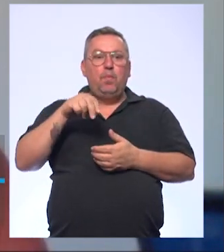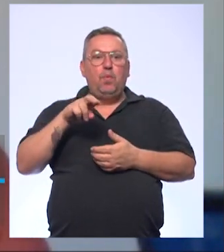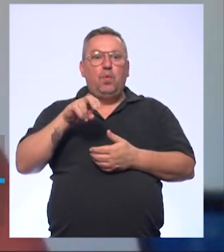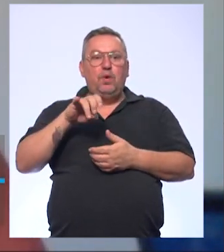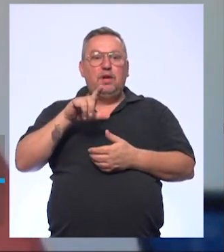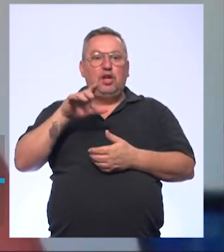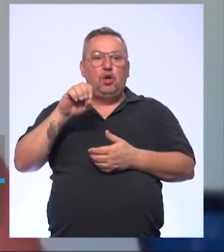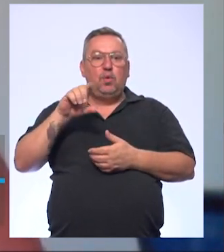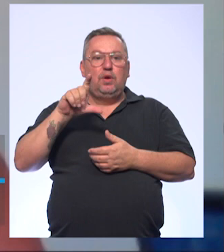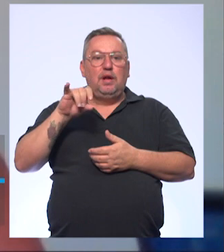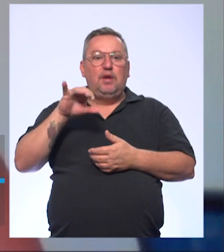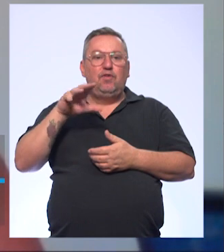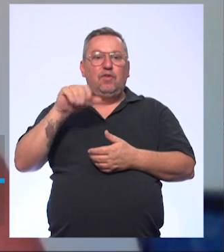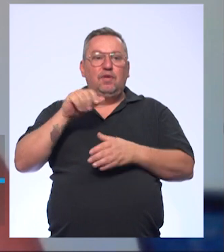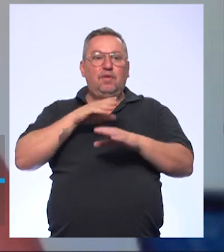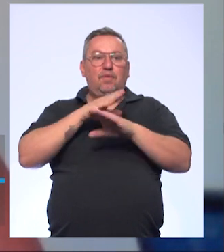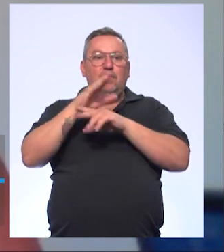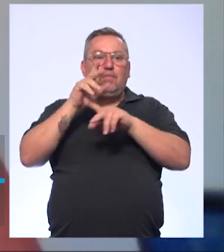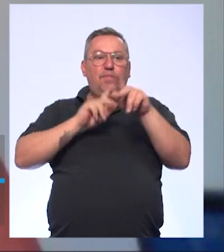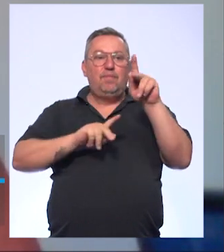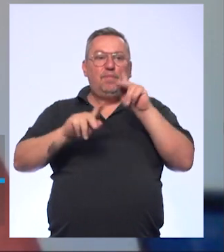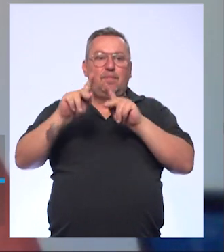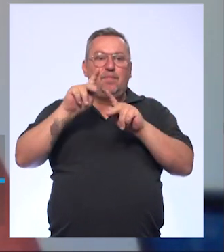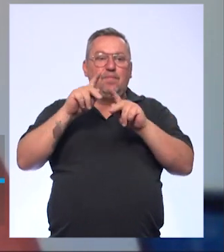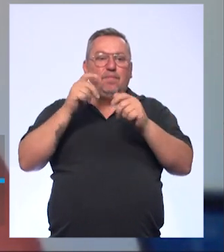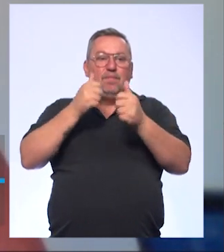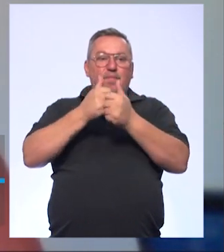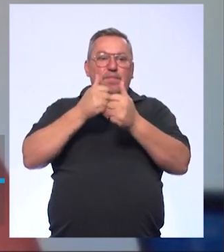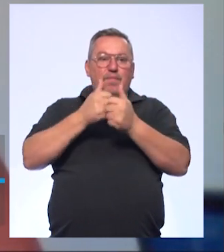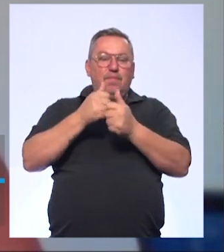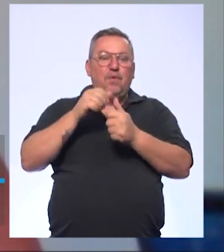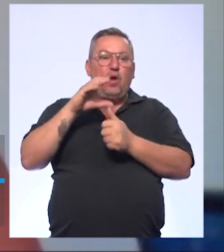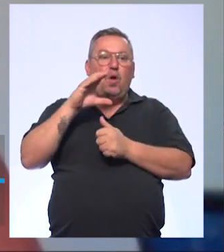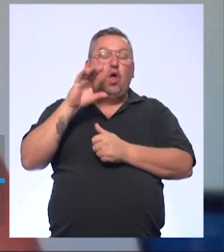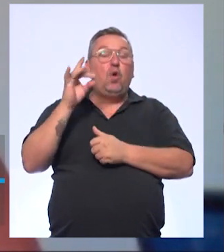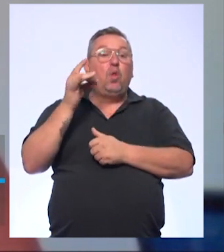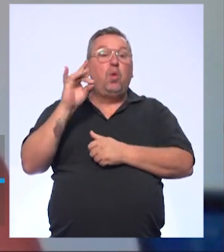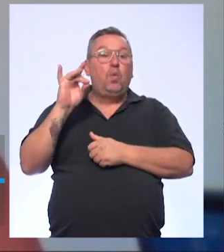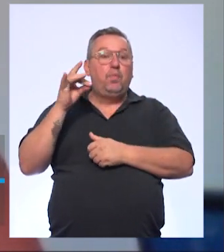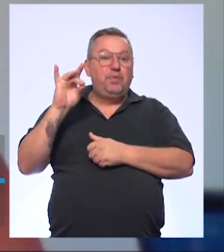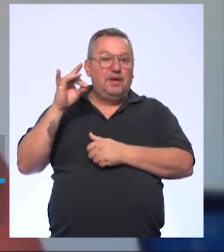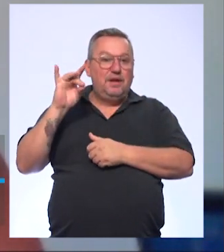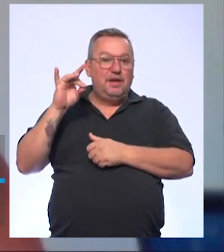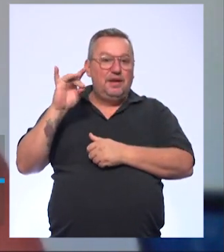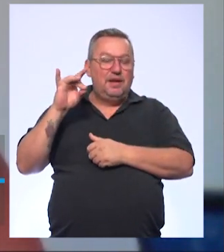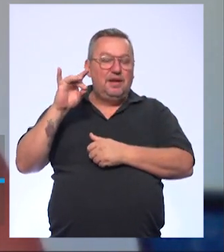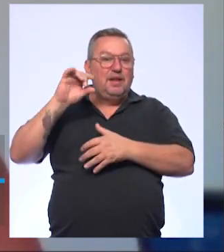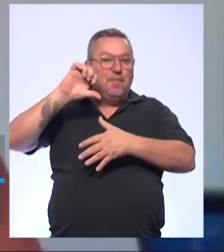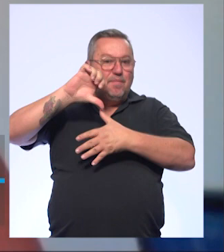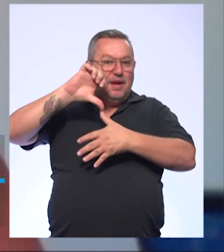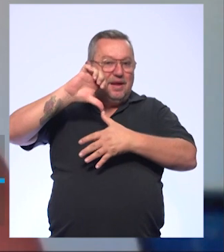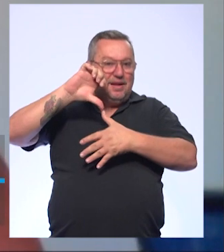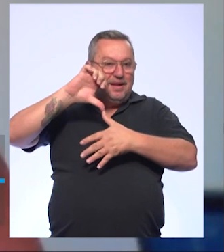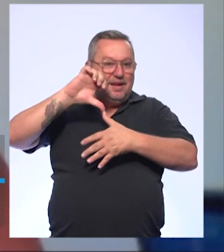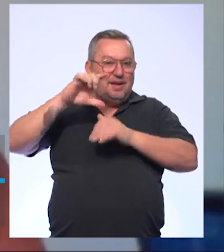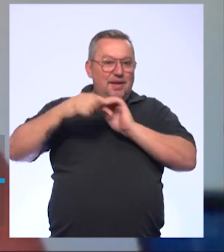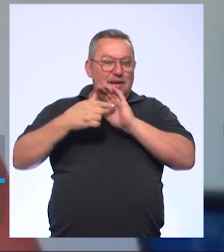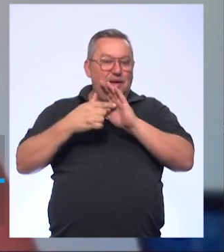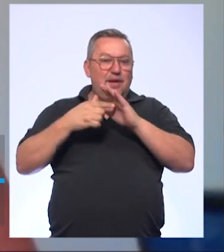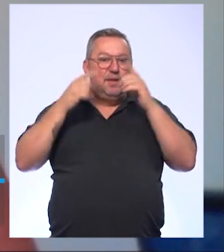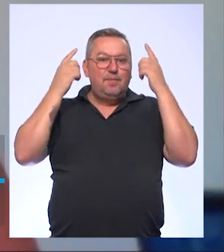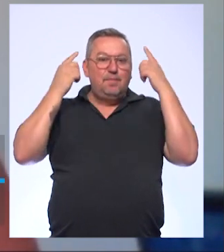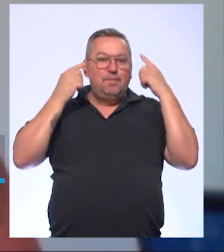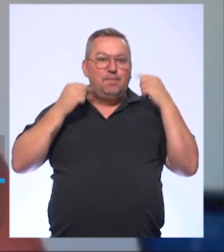e a Letícia, eles foram para civilizações ali pré-colombianas, as civilizações antigas da América, né, apontando incas